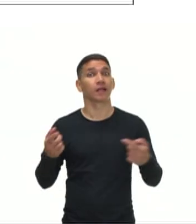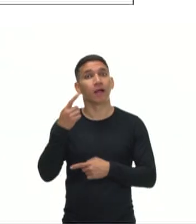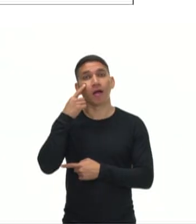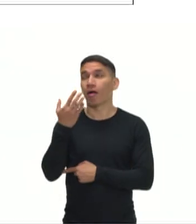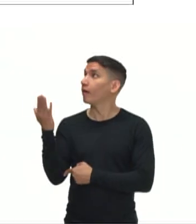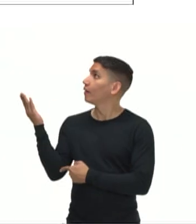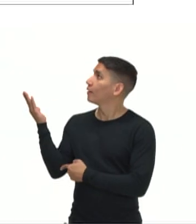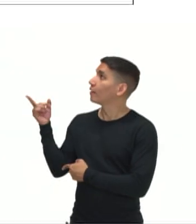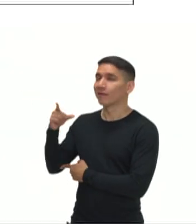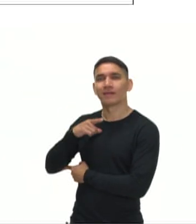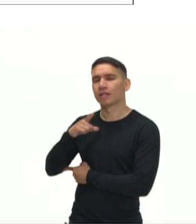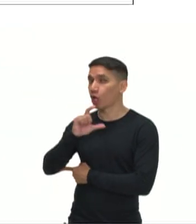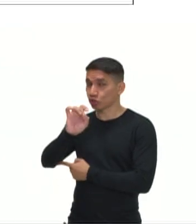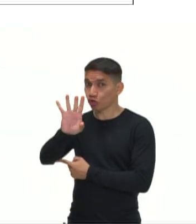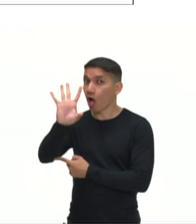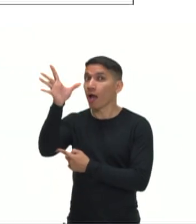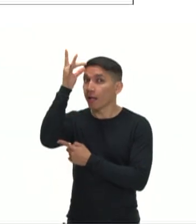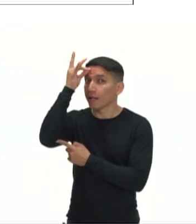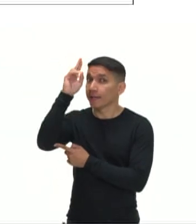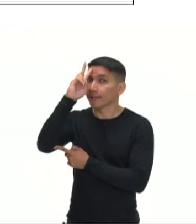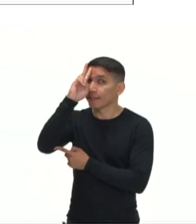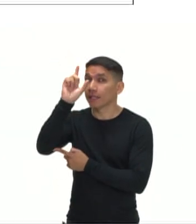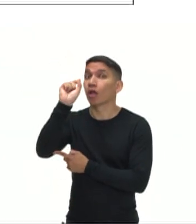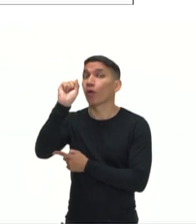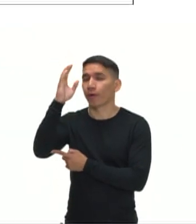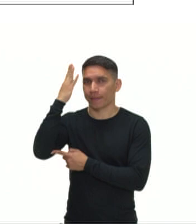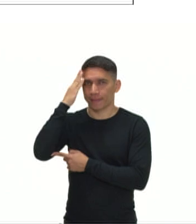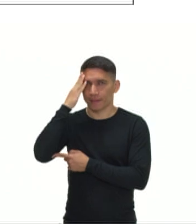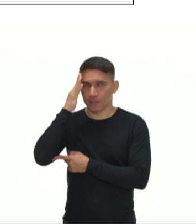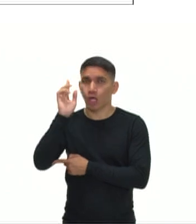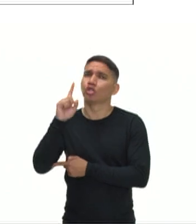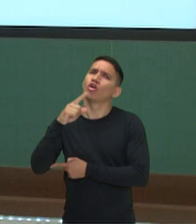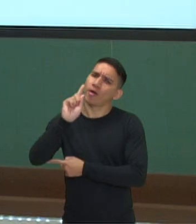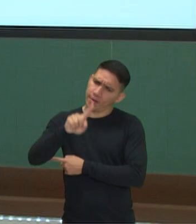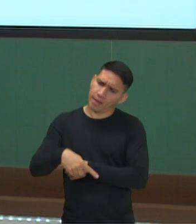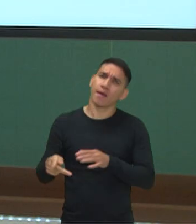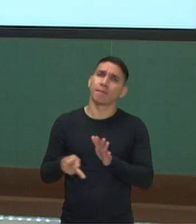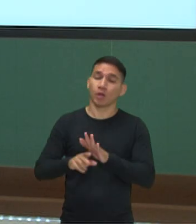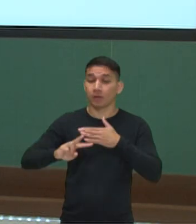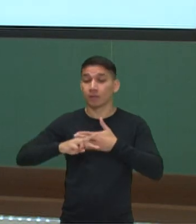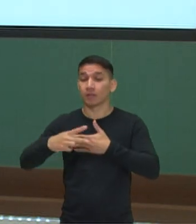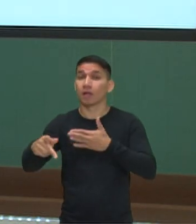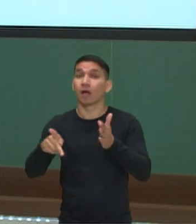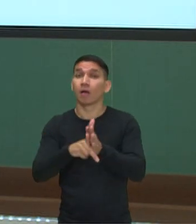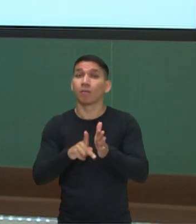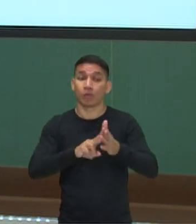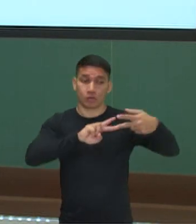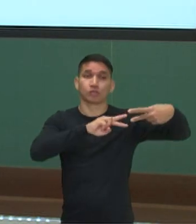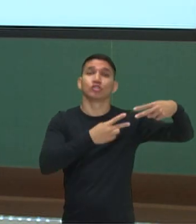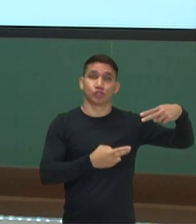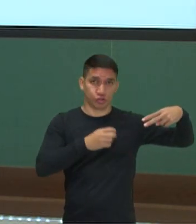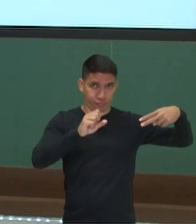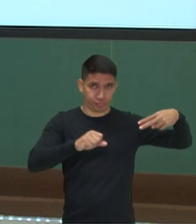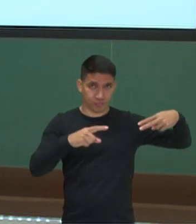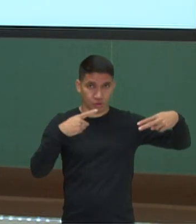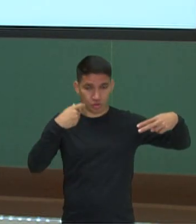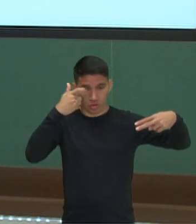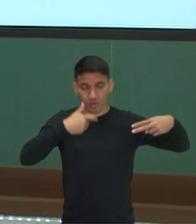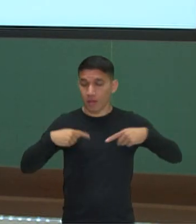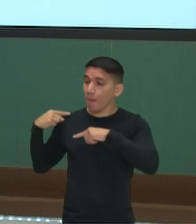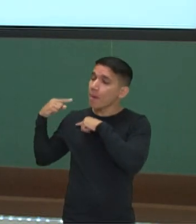Então aqui, só para a gente entender que nós somos sim o resultado dos nossos genes, né? Do que a gente